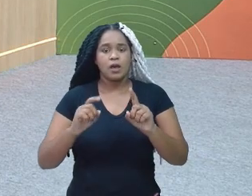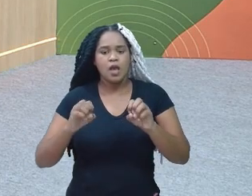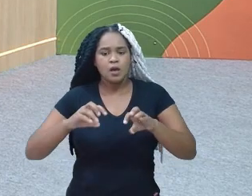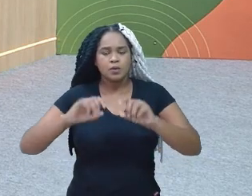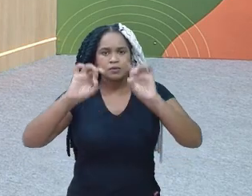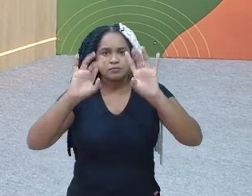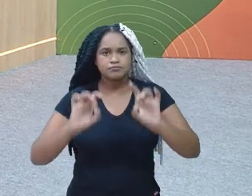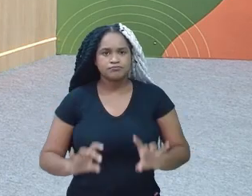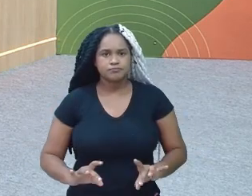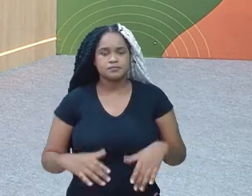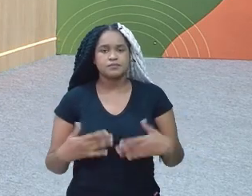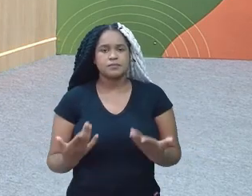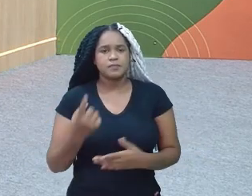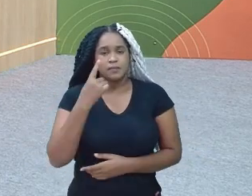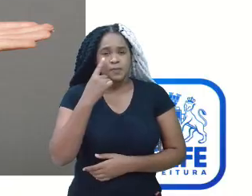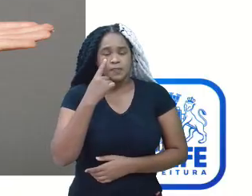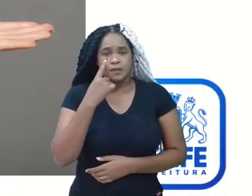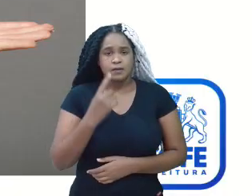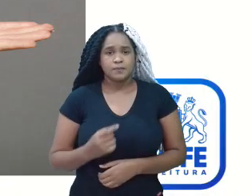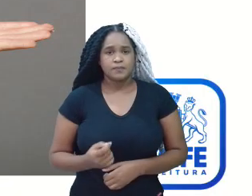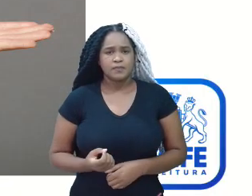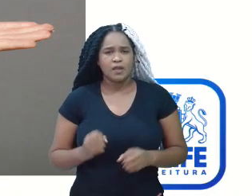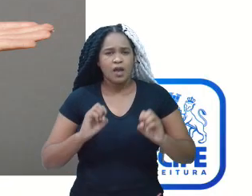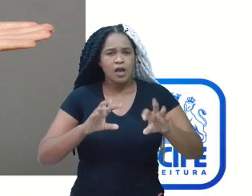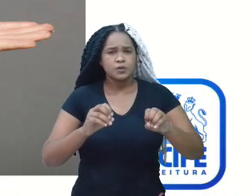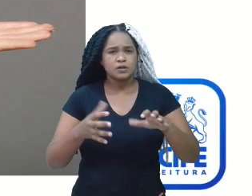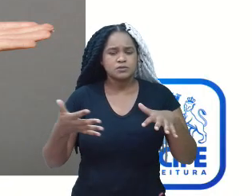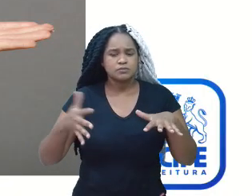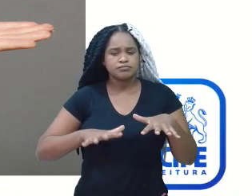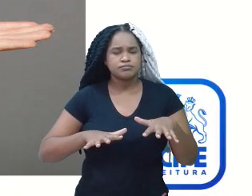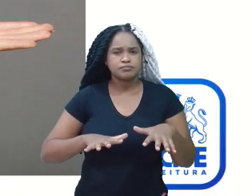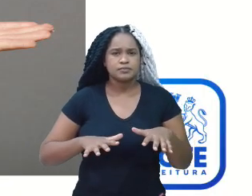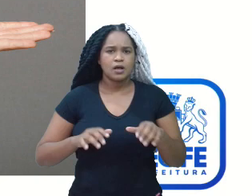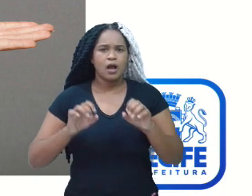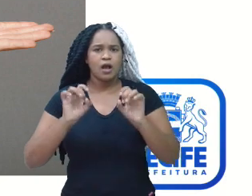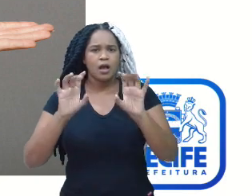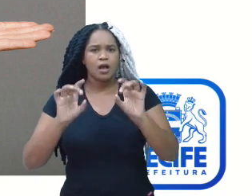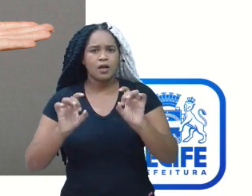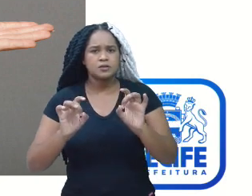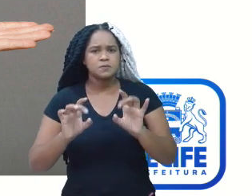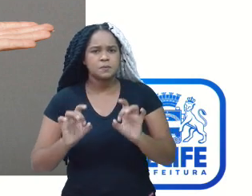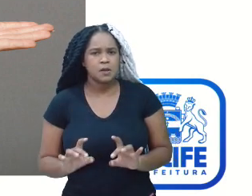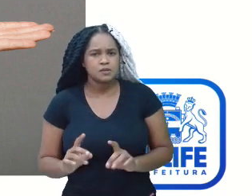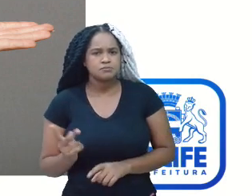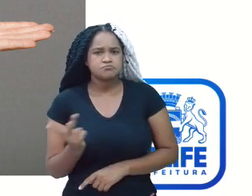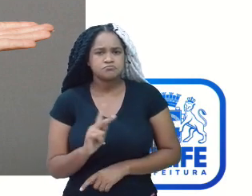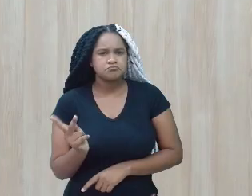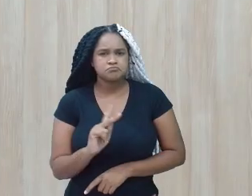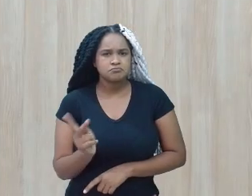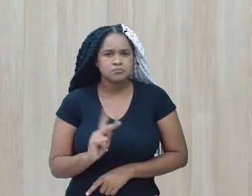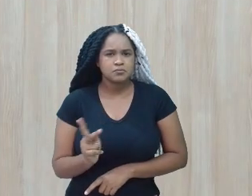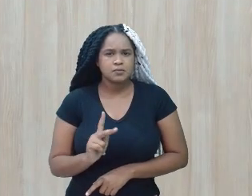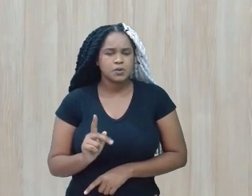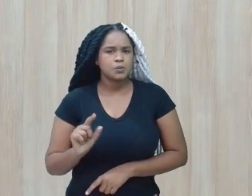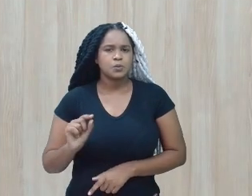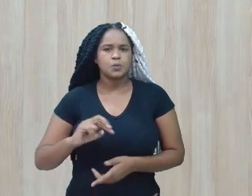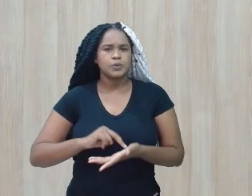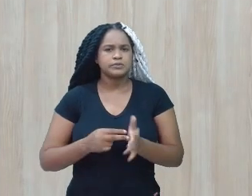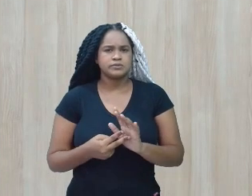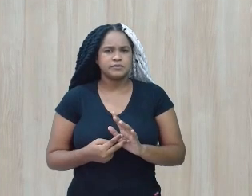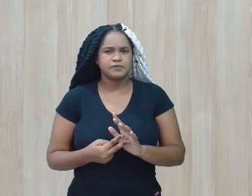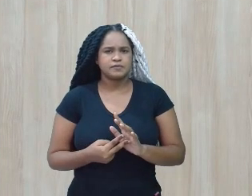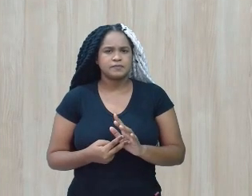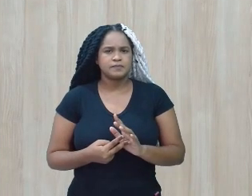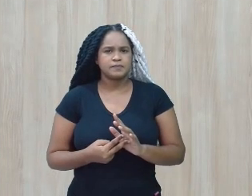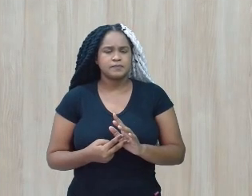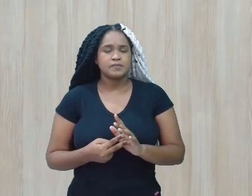nesse ponto de educação inclusiva e educação especial, o que podemos entender? O que é